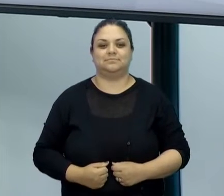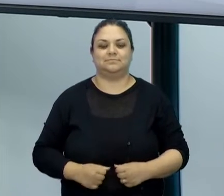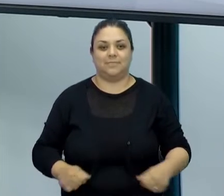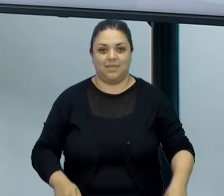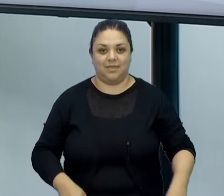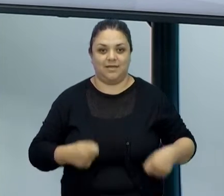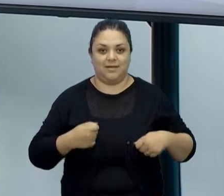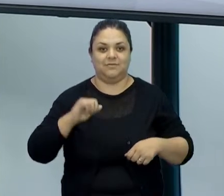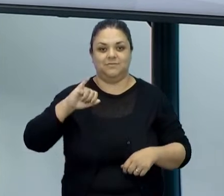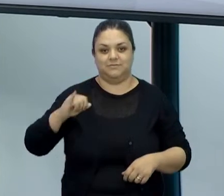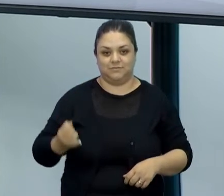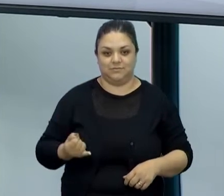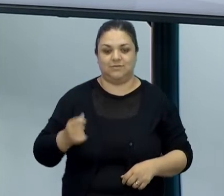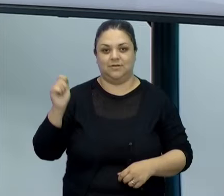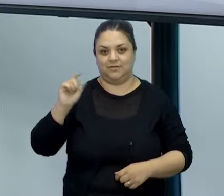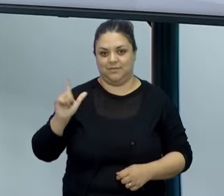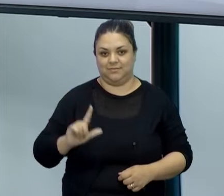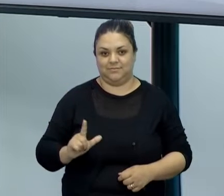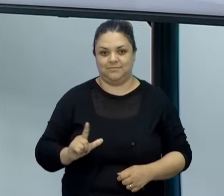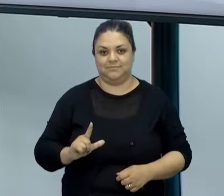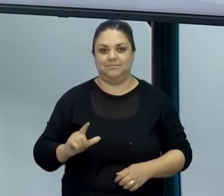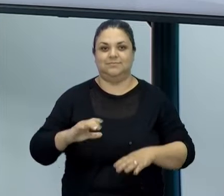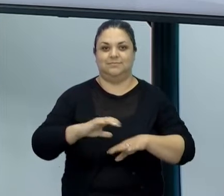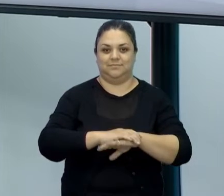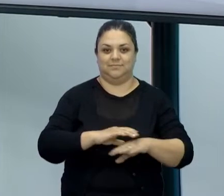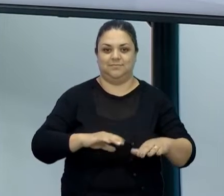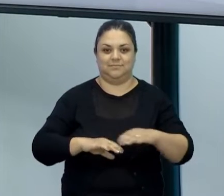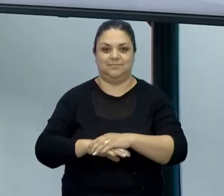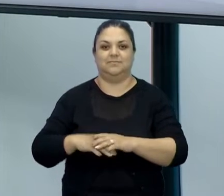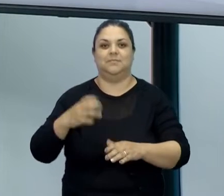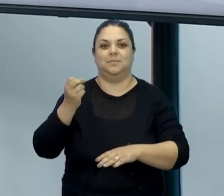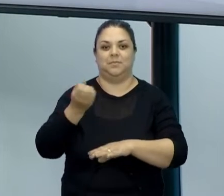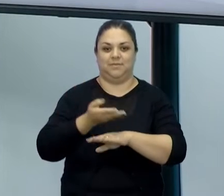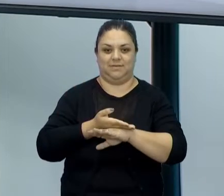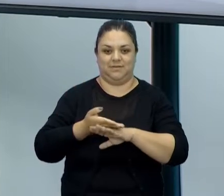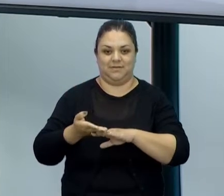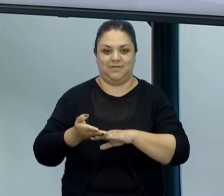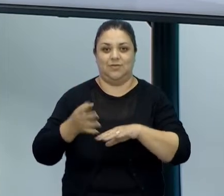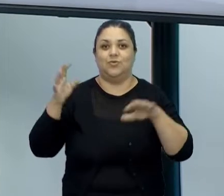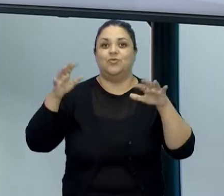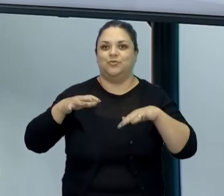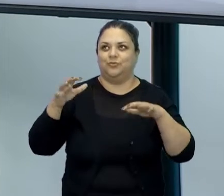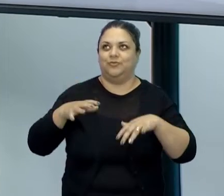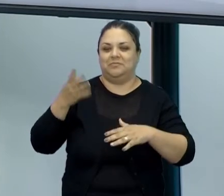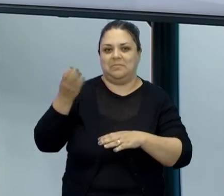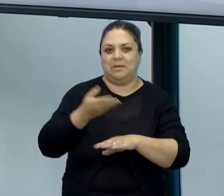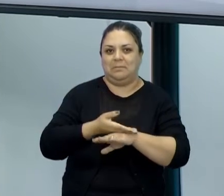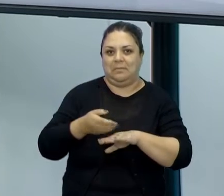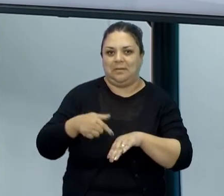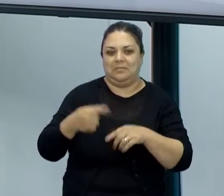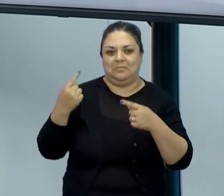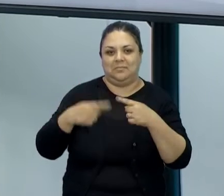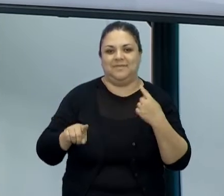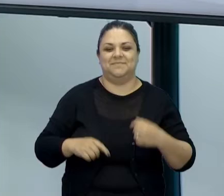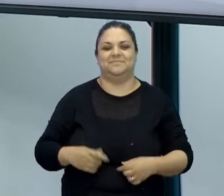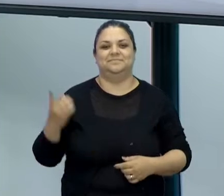uma calça jeans azul e um sapato branco. Veja só, na chuva usando um sapato branco, né? Eu